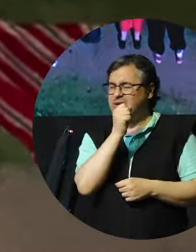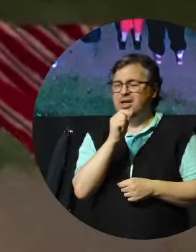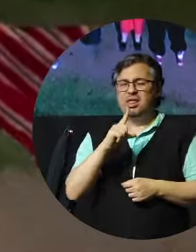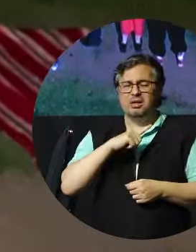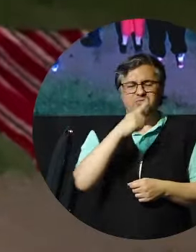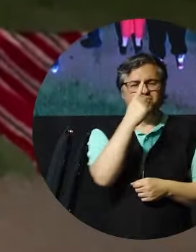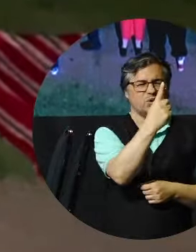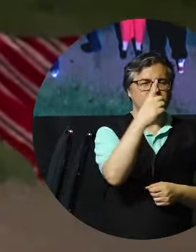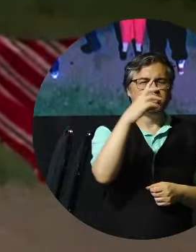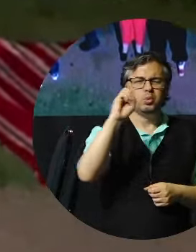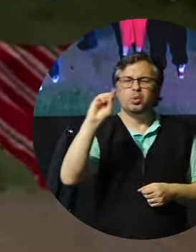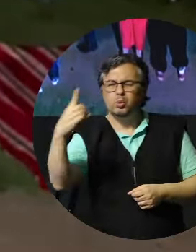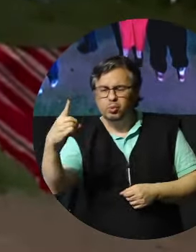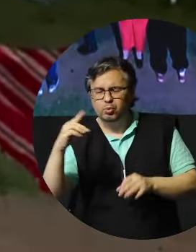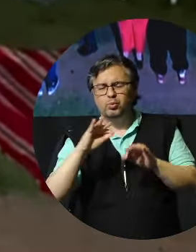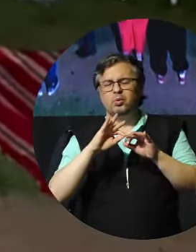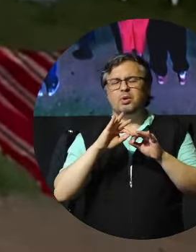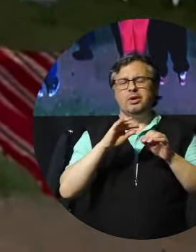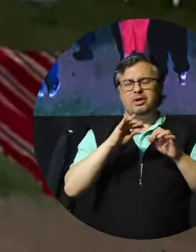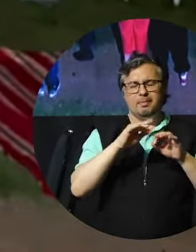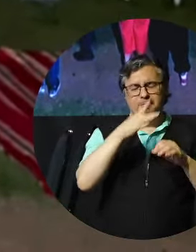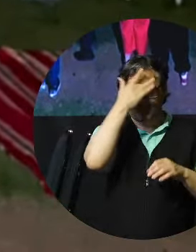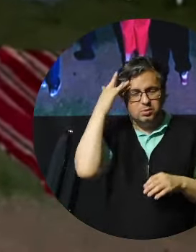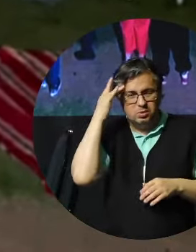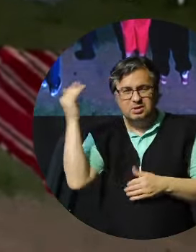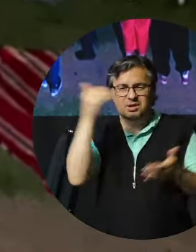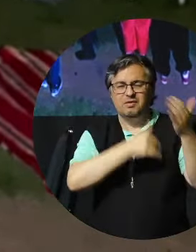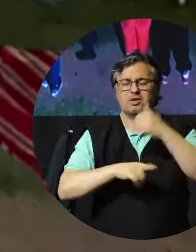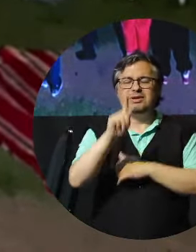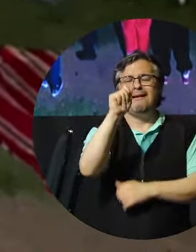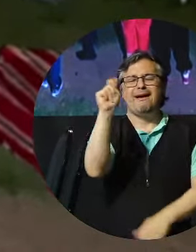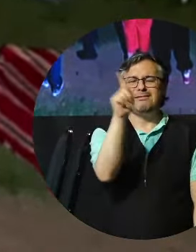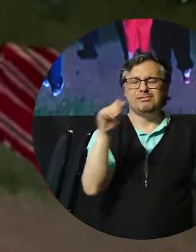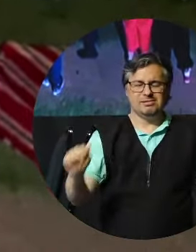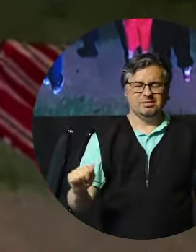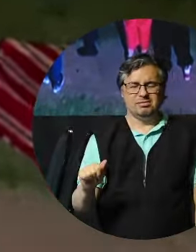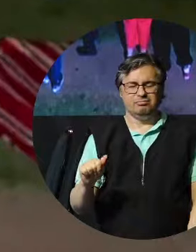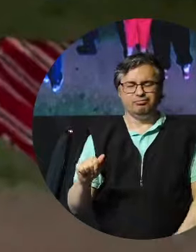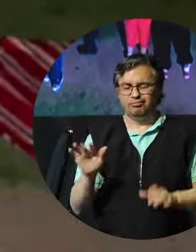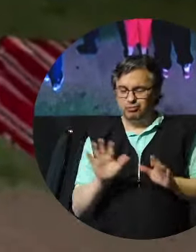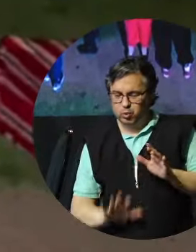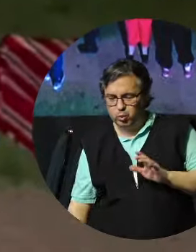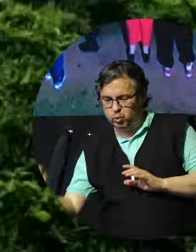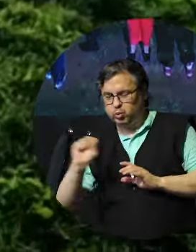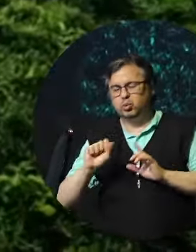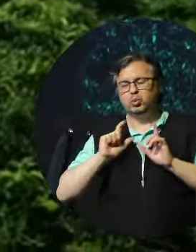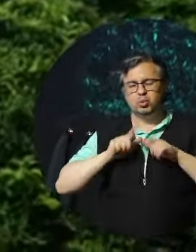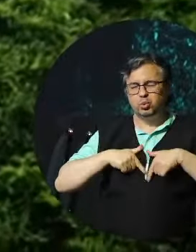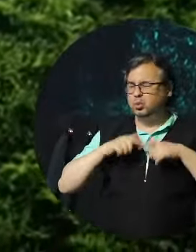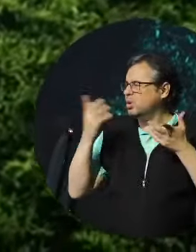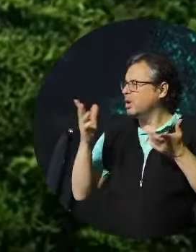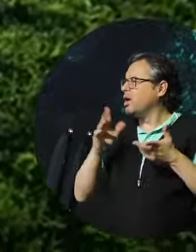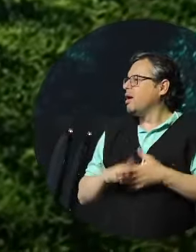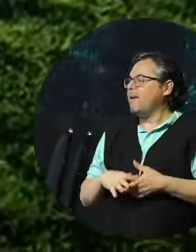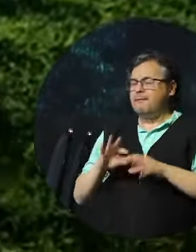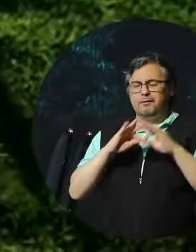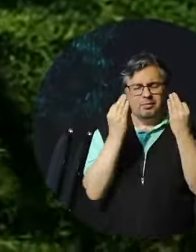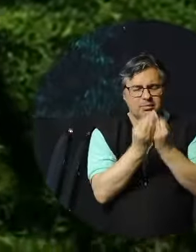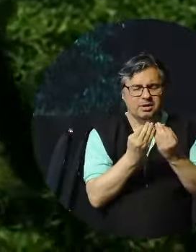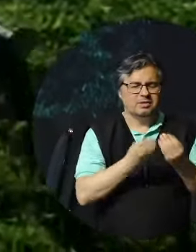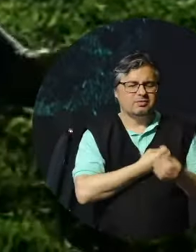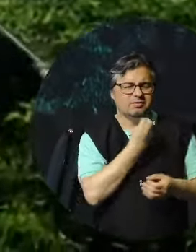palestinos que vieram da faixa de Gaza e estão sendo abençoados. Famílias que viveram uma